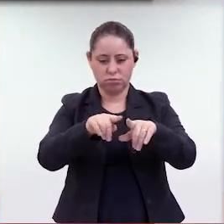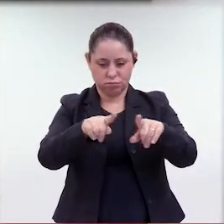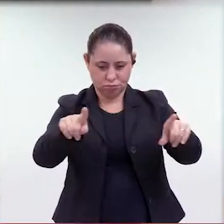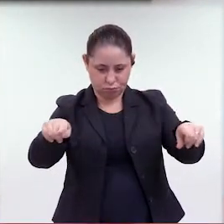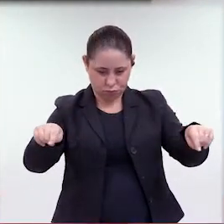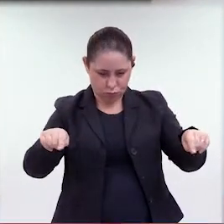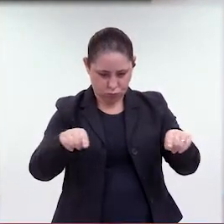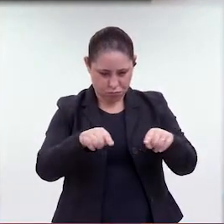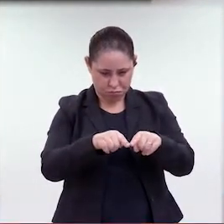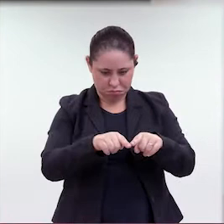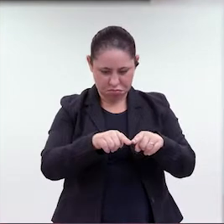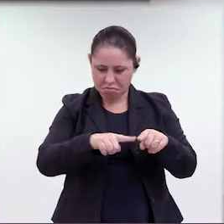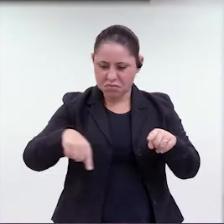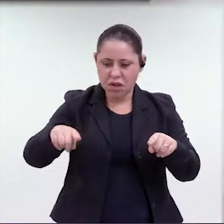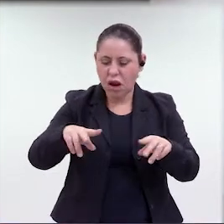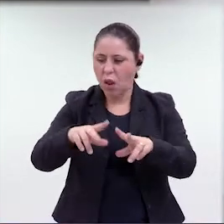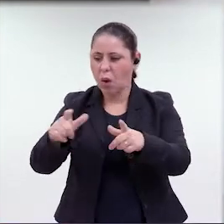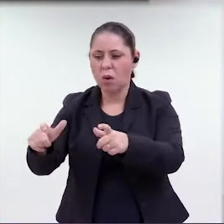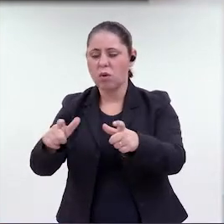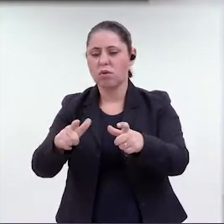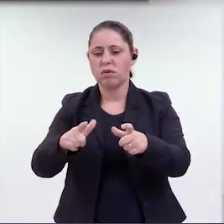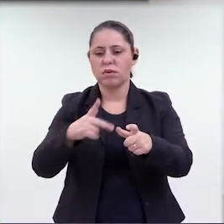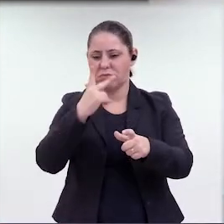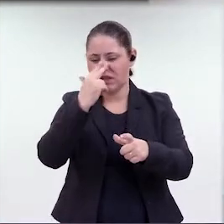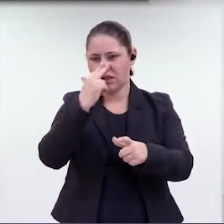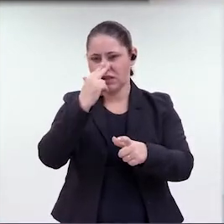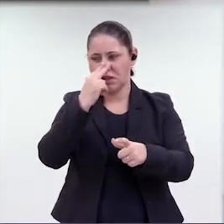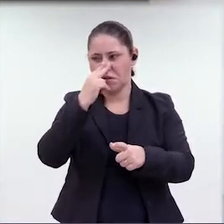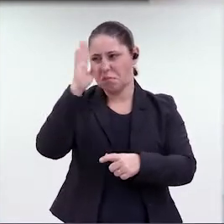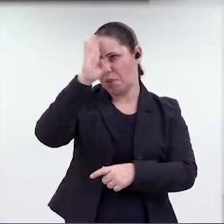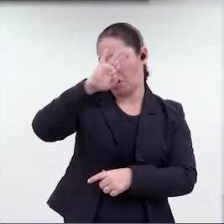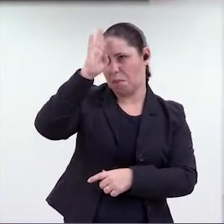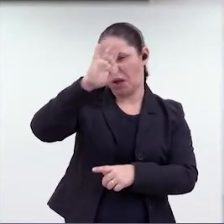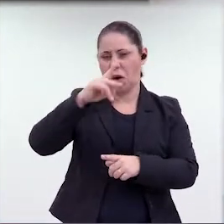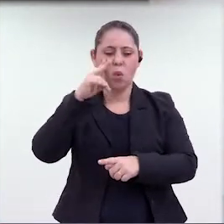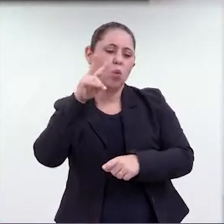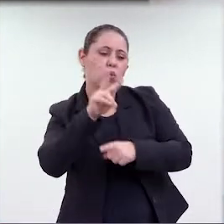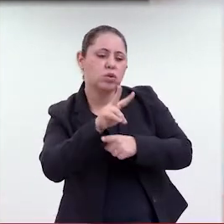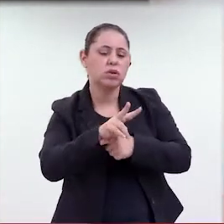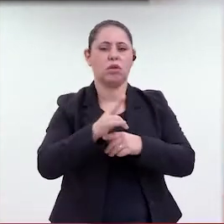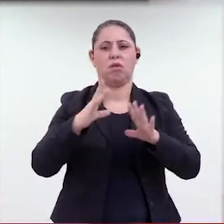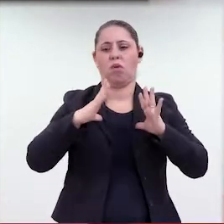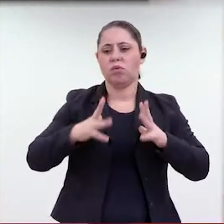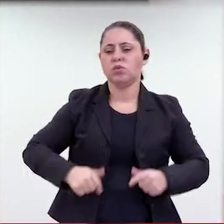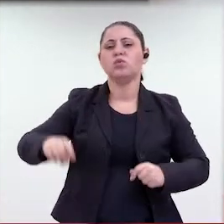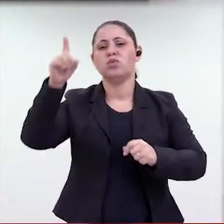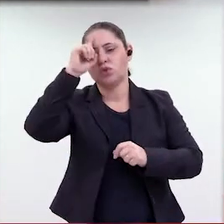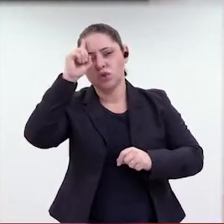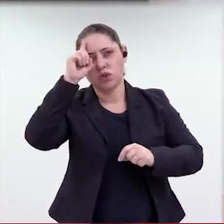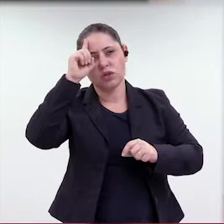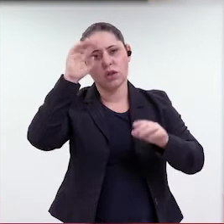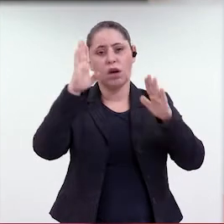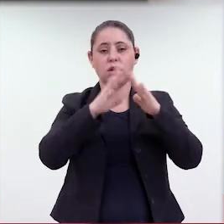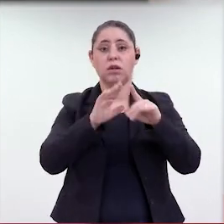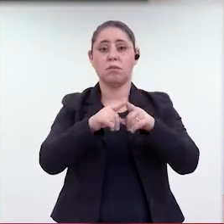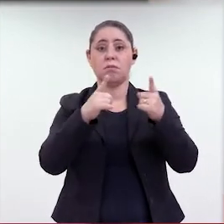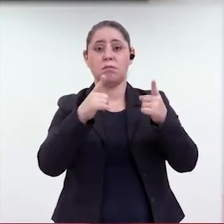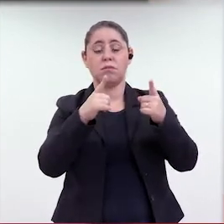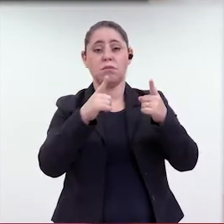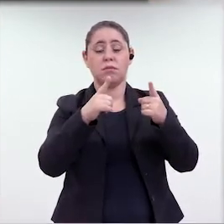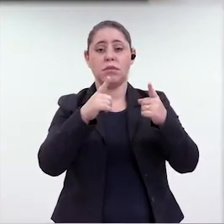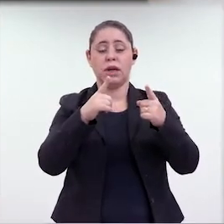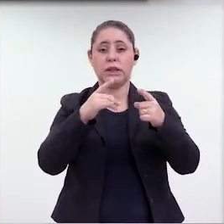E parece bobeira, né? A gente está cuidando demais da limpeza, do dia a dia, da nossa casa, mas olha só, no aço